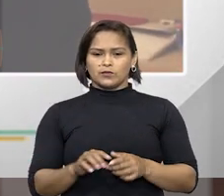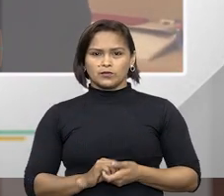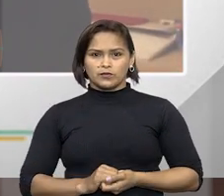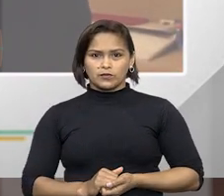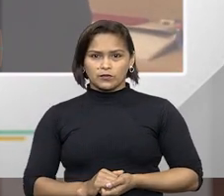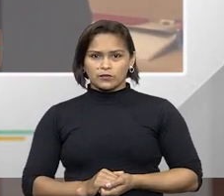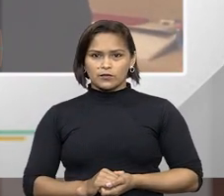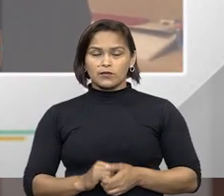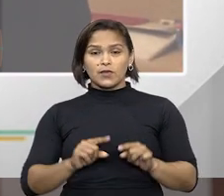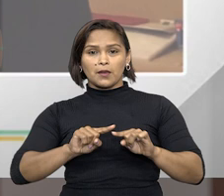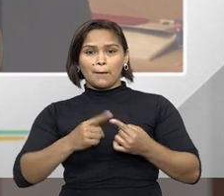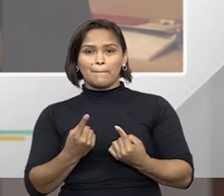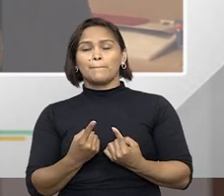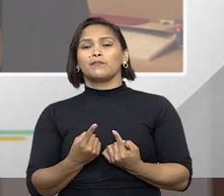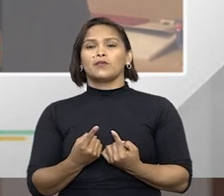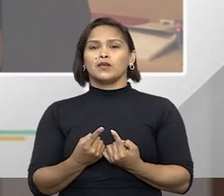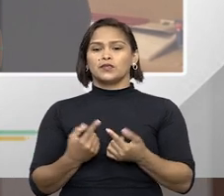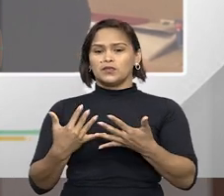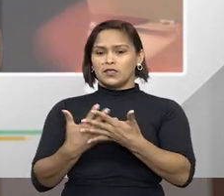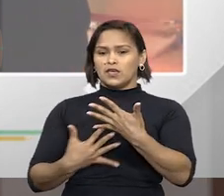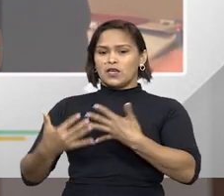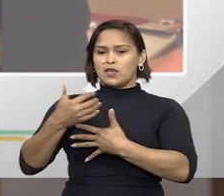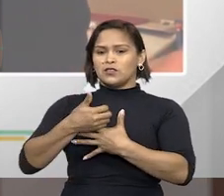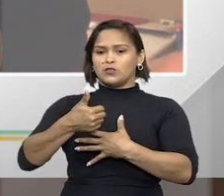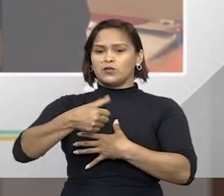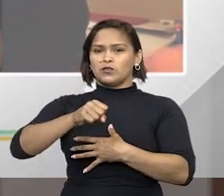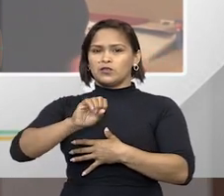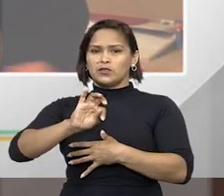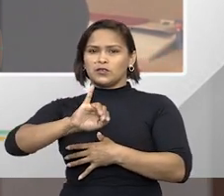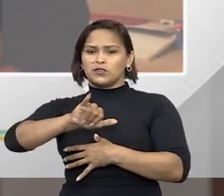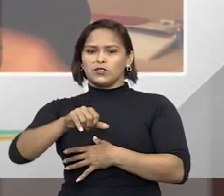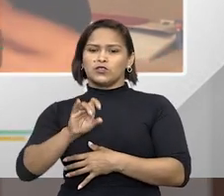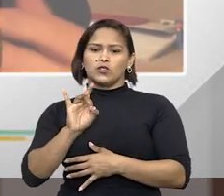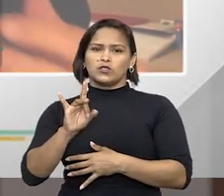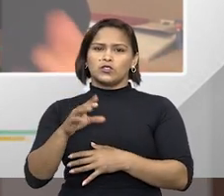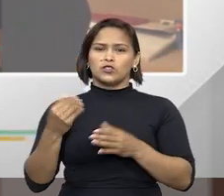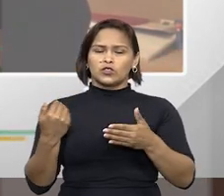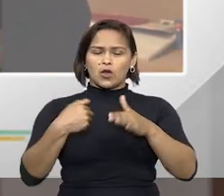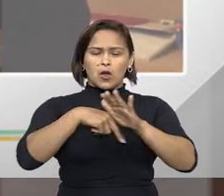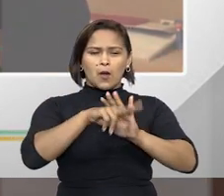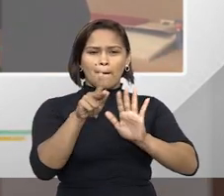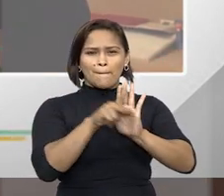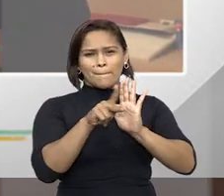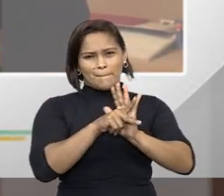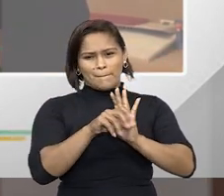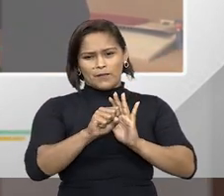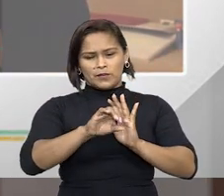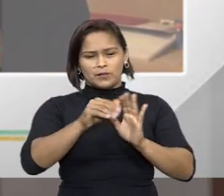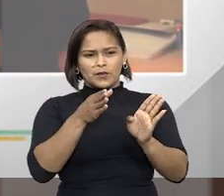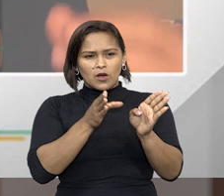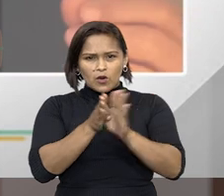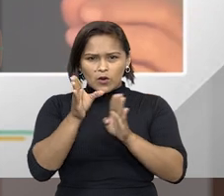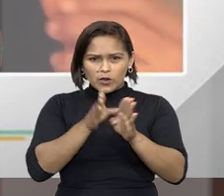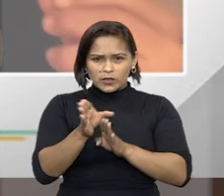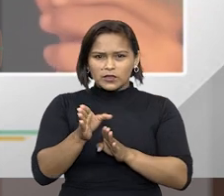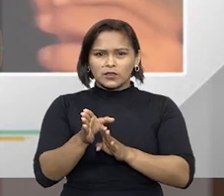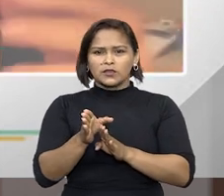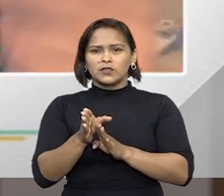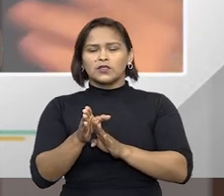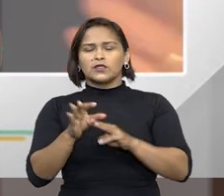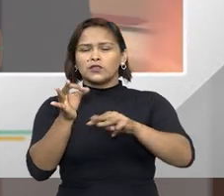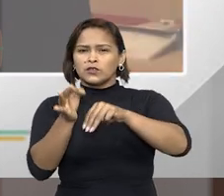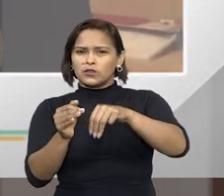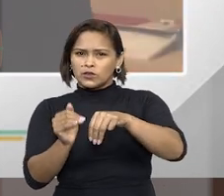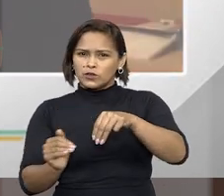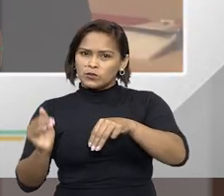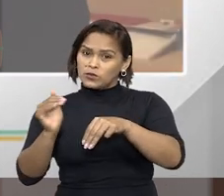mas a súmula do STJ é apenas para efeitos internos, para orientação dos seus ministros,